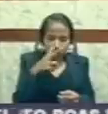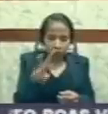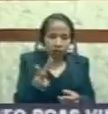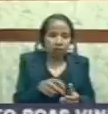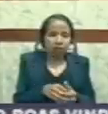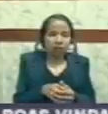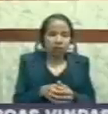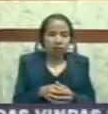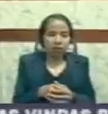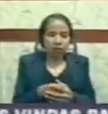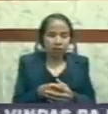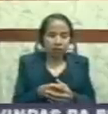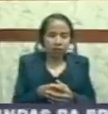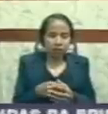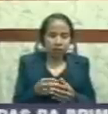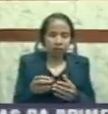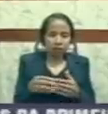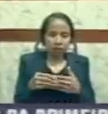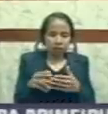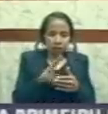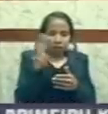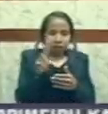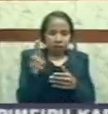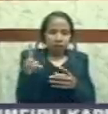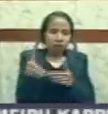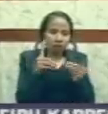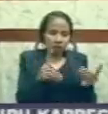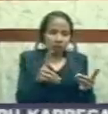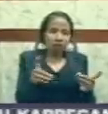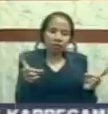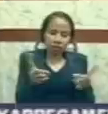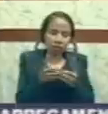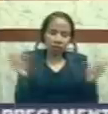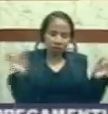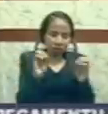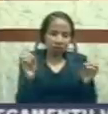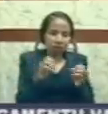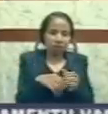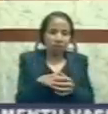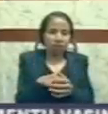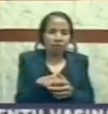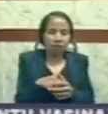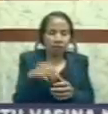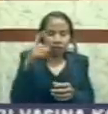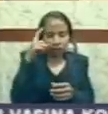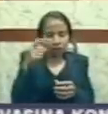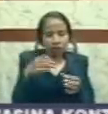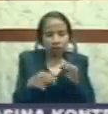fiscaliza. Liga a execução e implementação e choque maluco lá. Estamos da